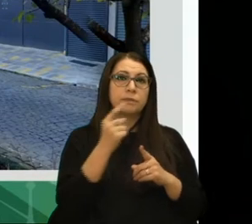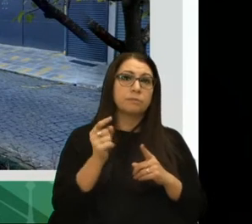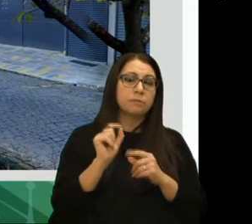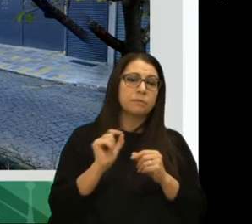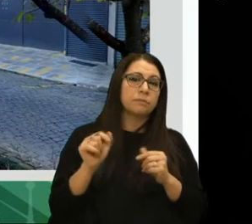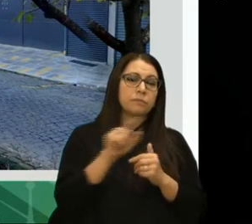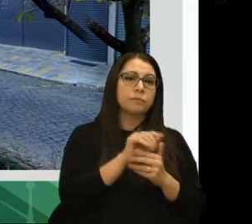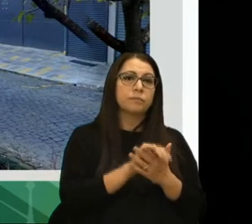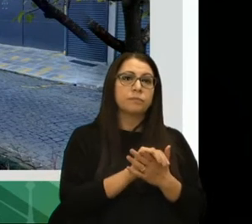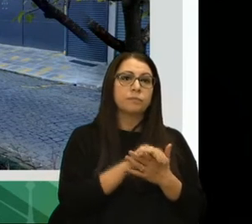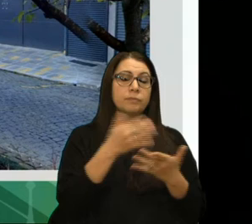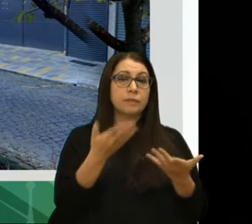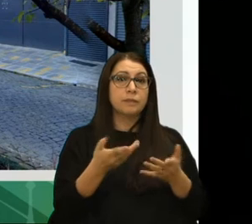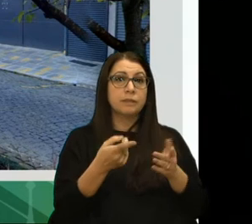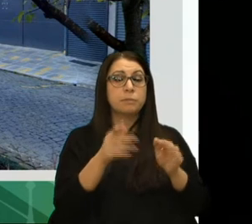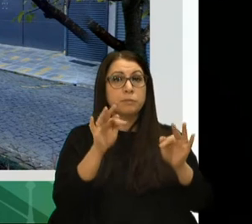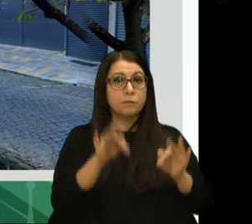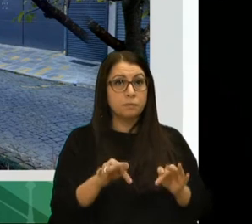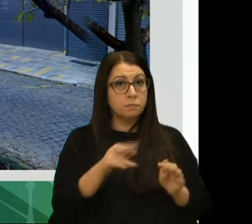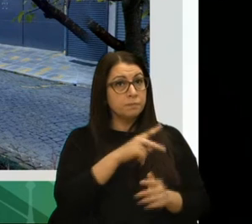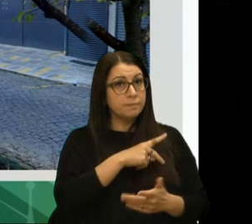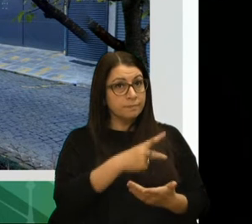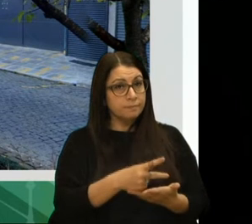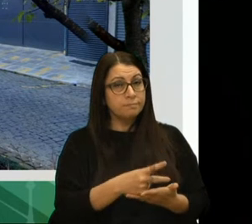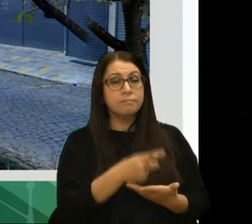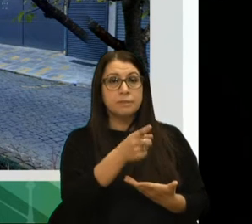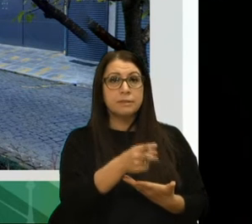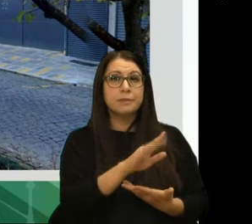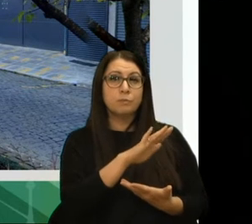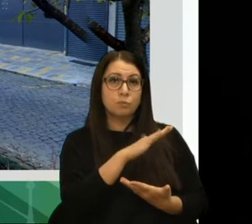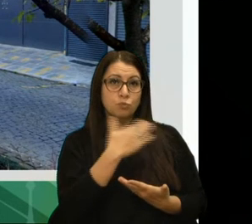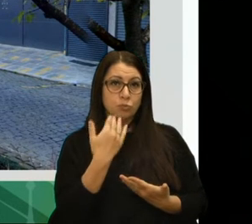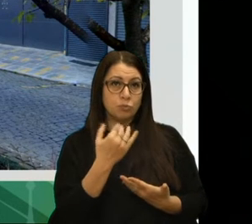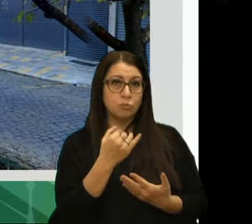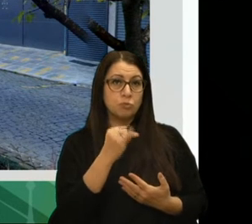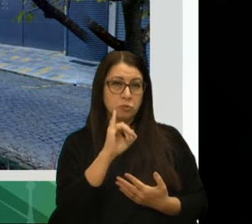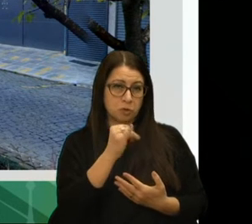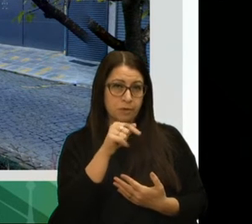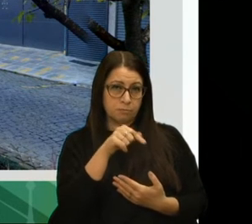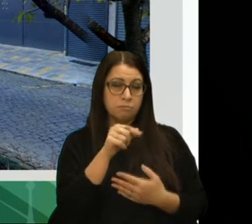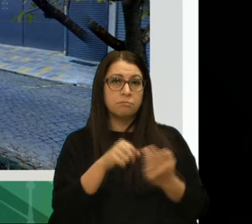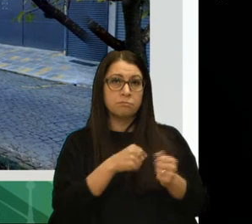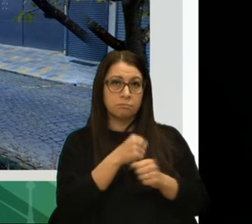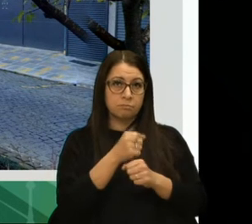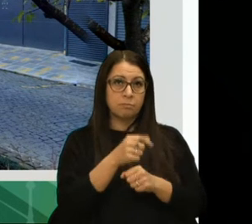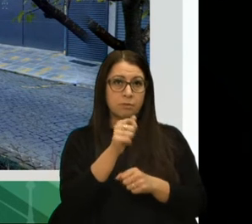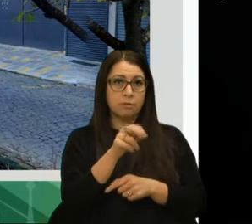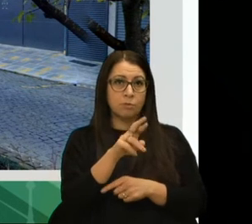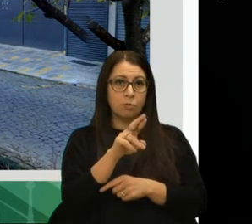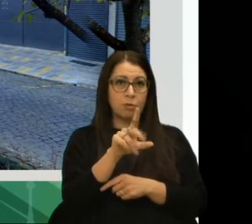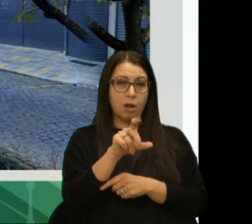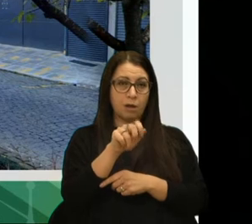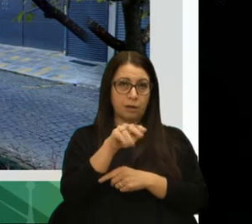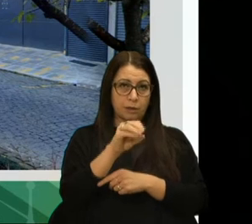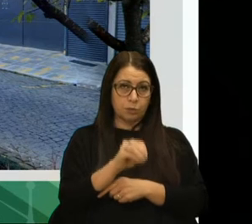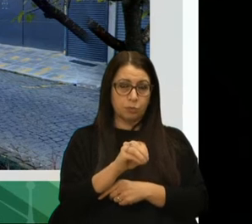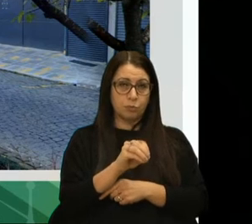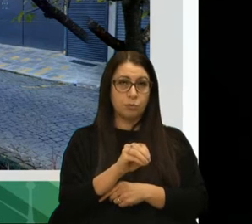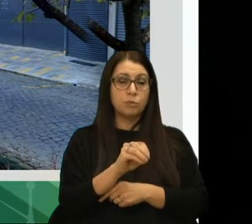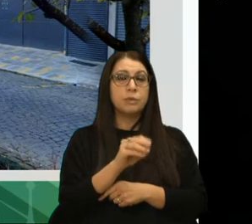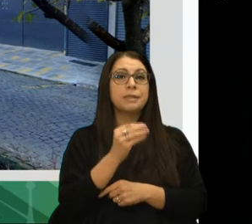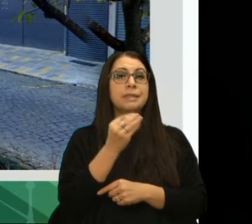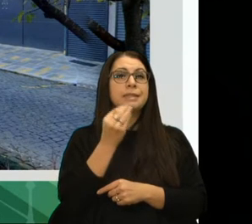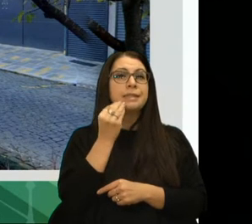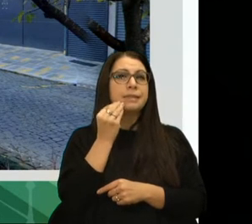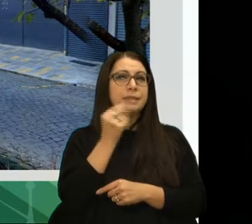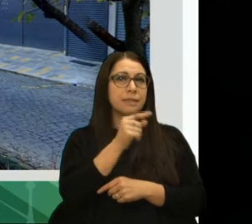situação. E, por fim, presidente, né, esse que faleceu agora em janeiro deste ano, o Arlindo Sacaro de Anarrec, né, com